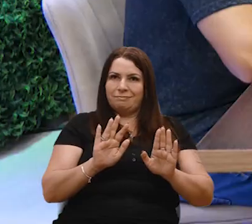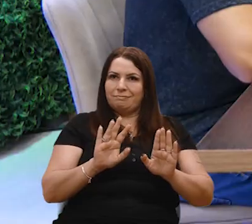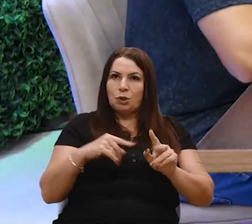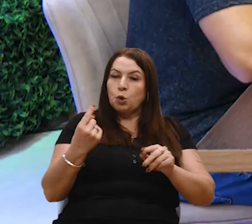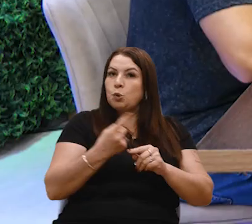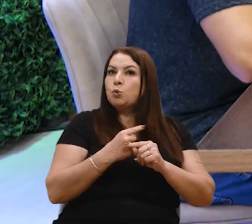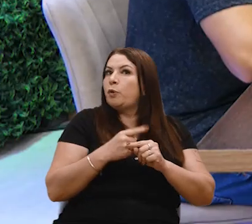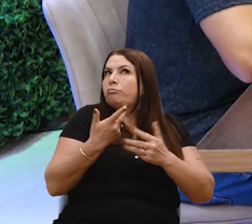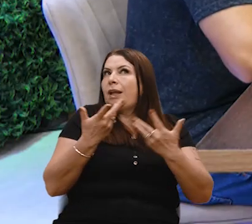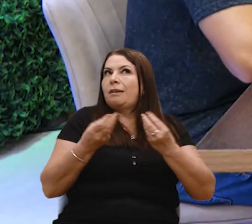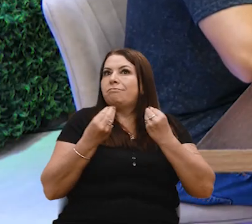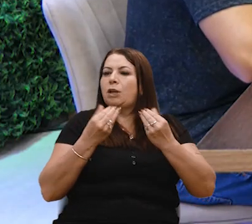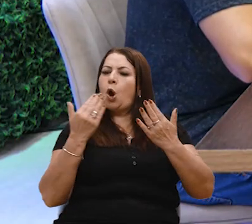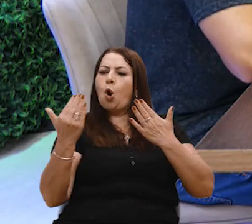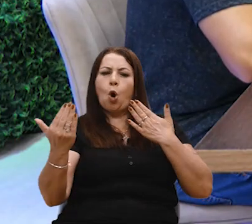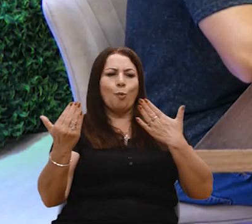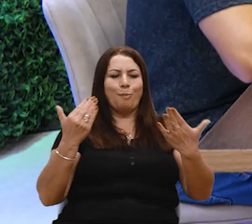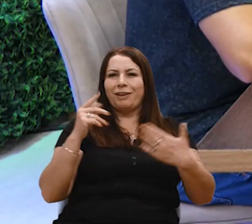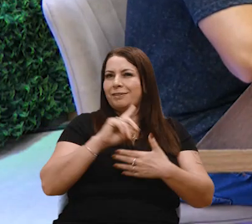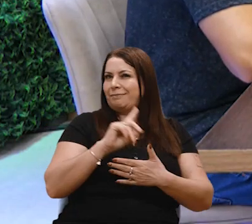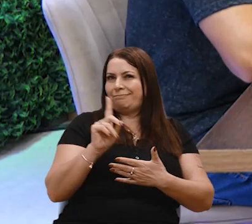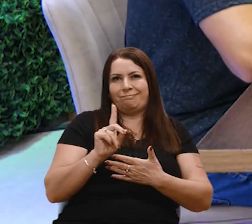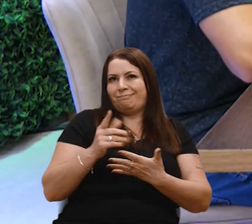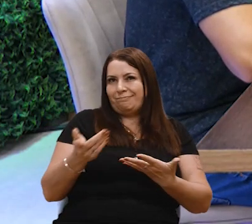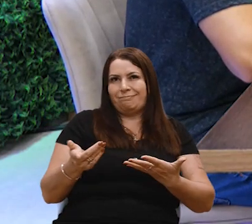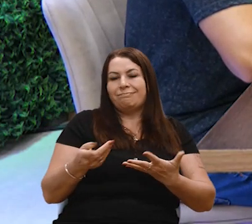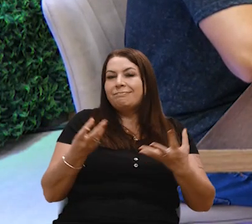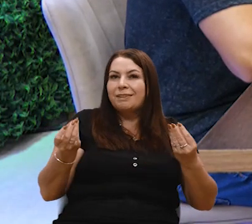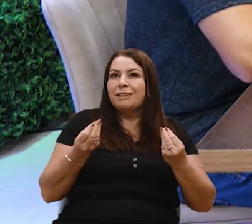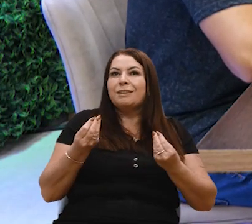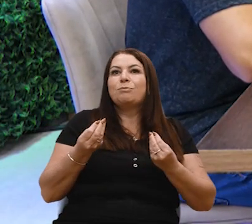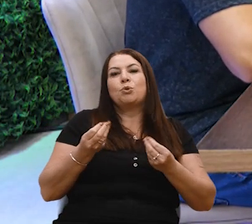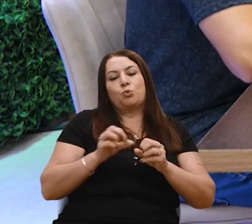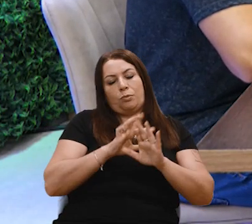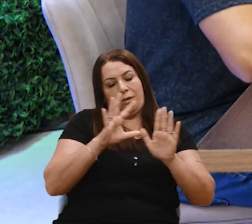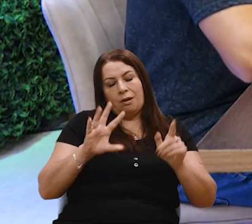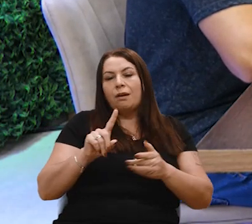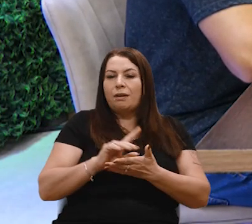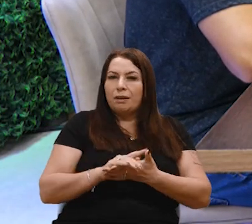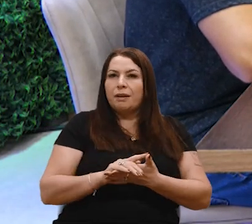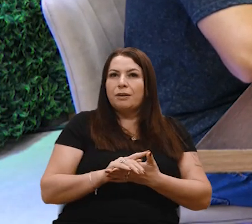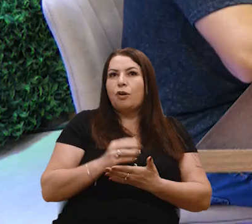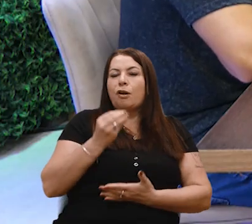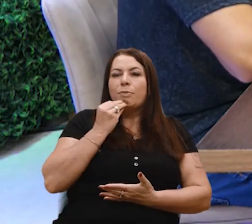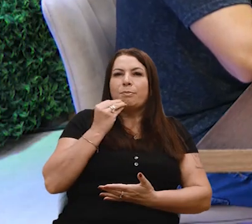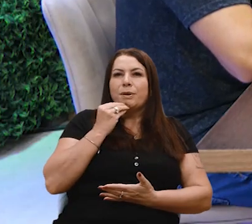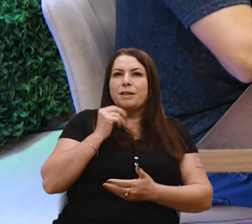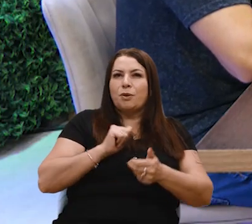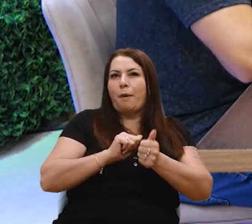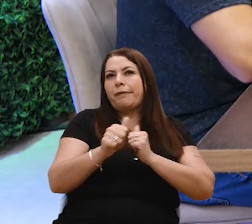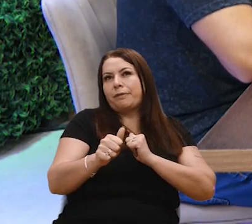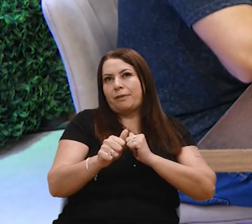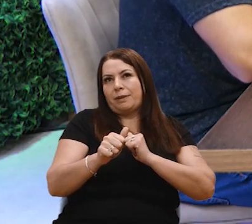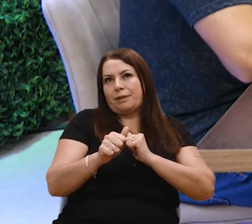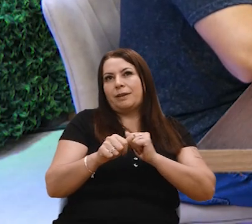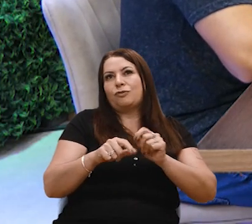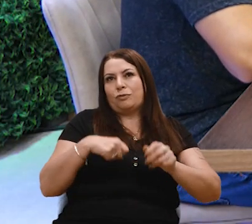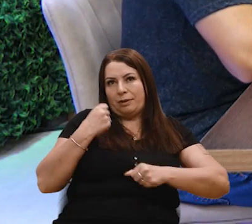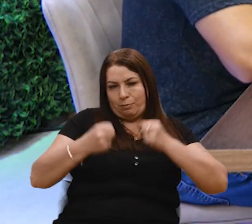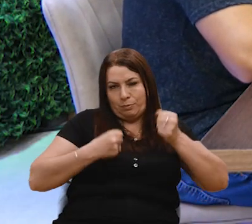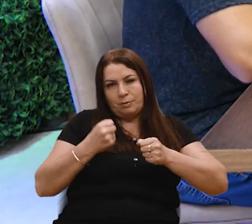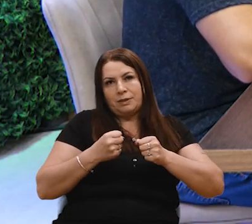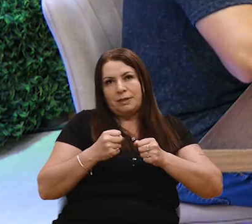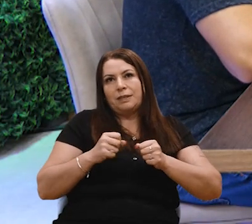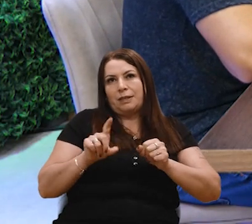Não tem essa expectativa, não tem essa comparação. É muito, claro que, obviamente, que um atleta de